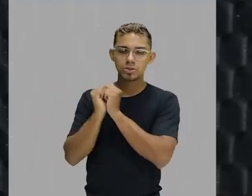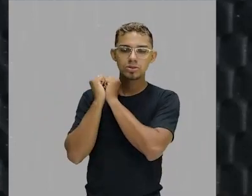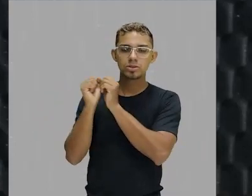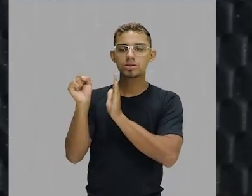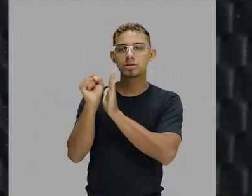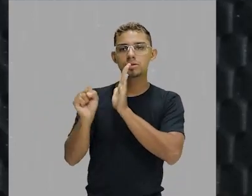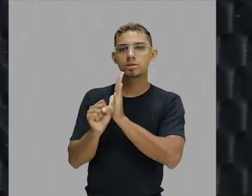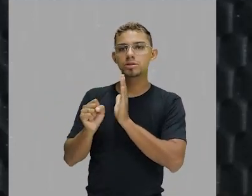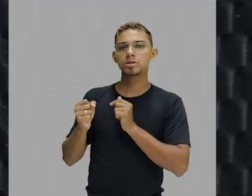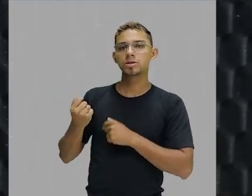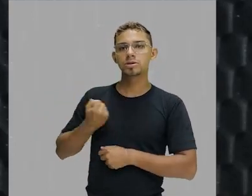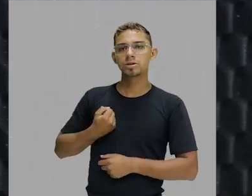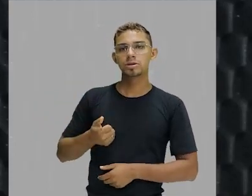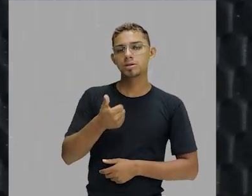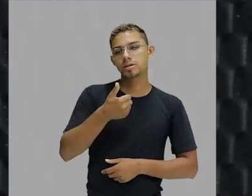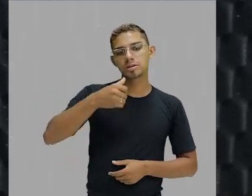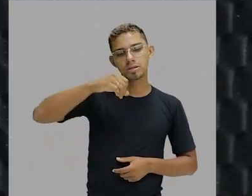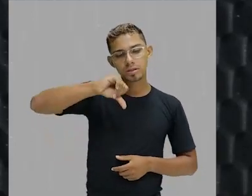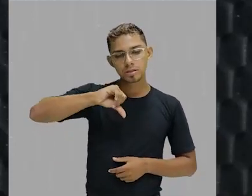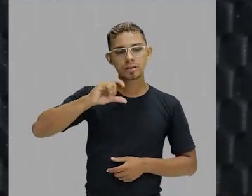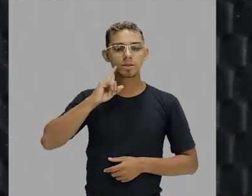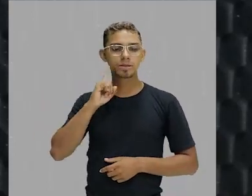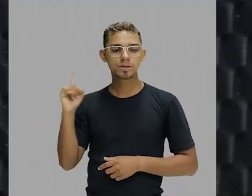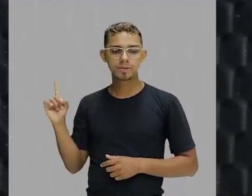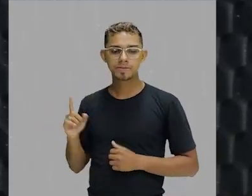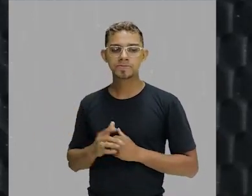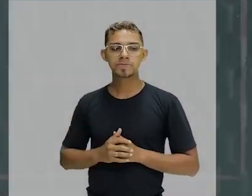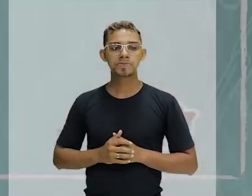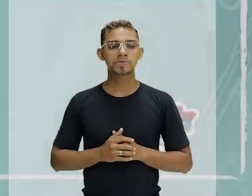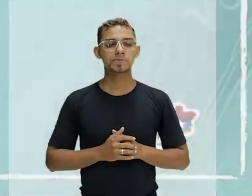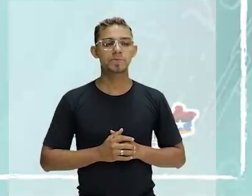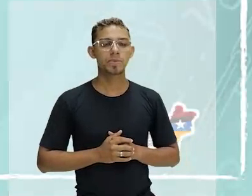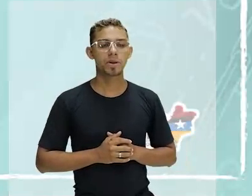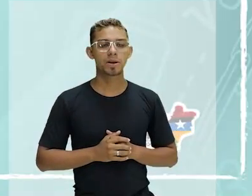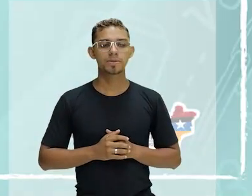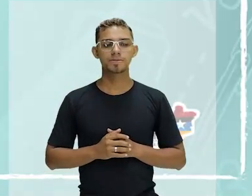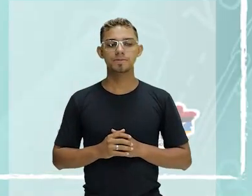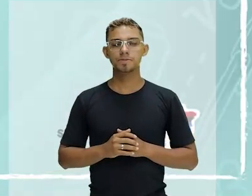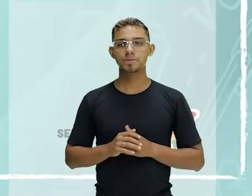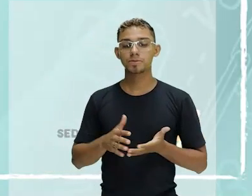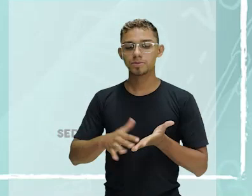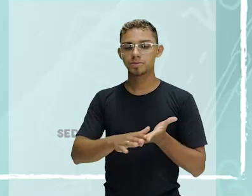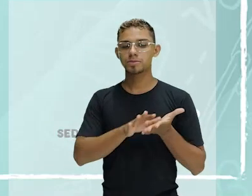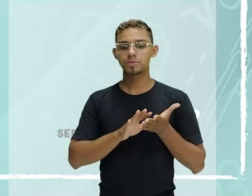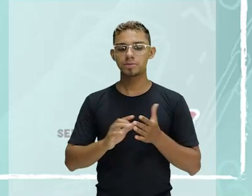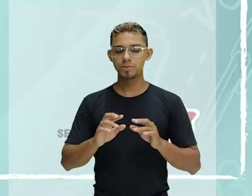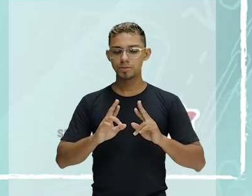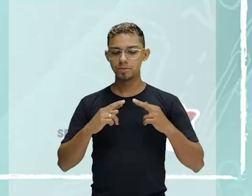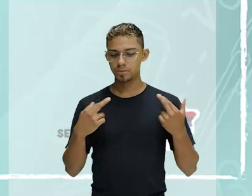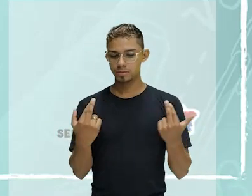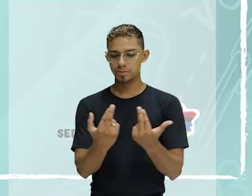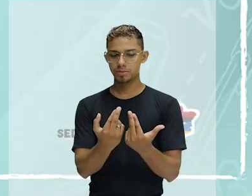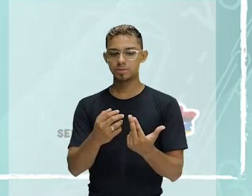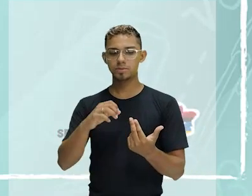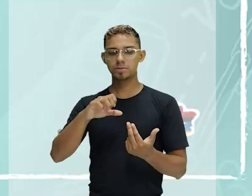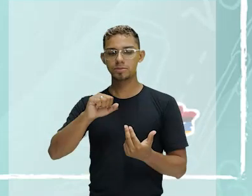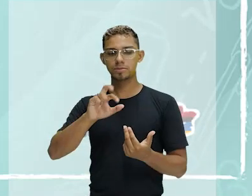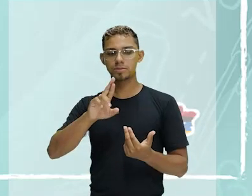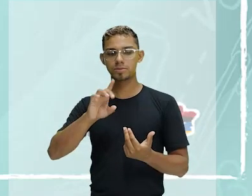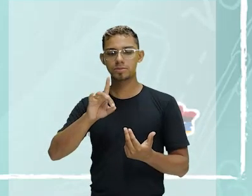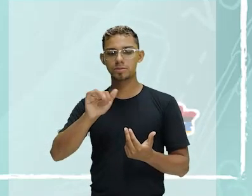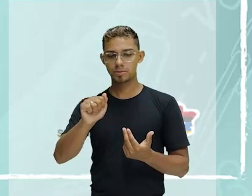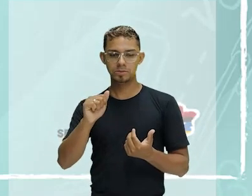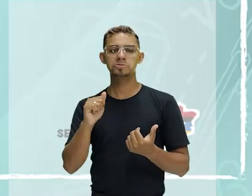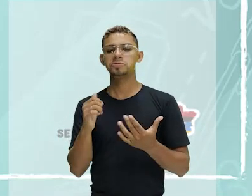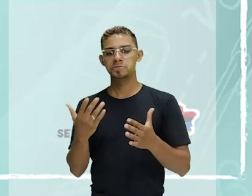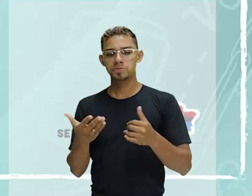uma manifestação cultural brasileira ímpar. Samba de roda, né? Não é o que vocês estão pensando, é a base